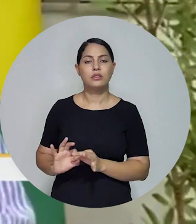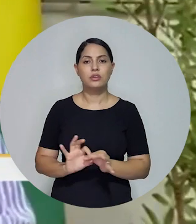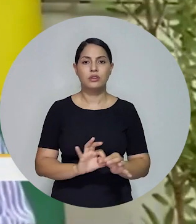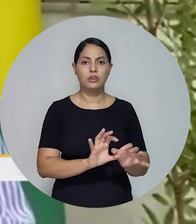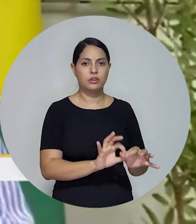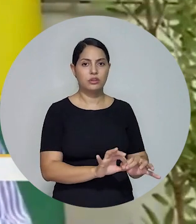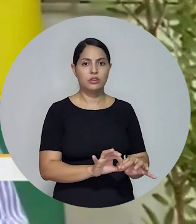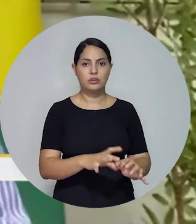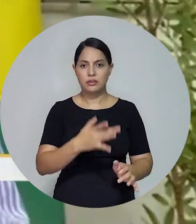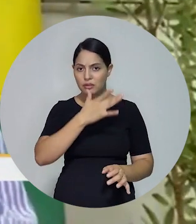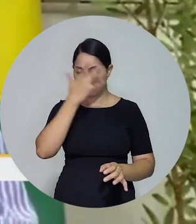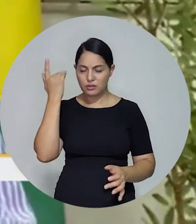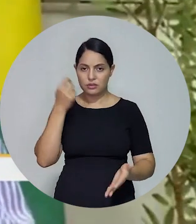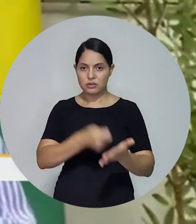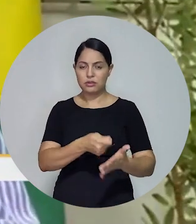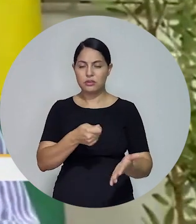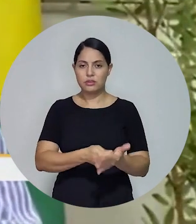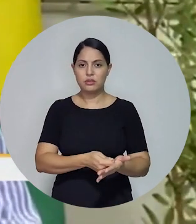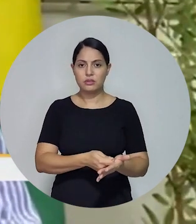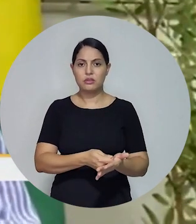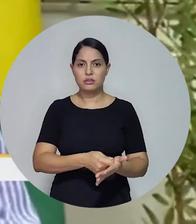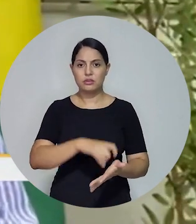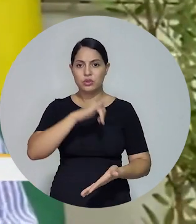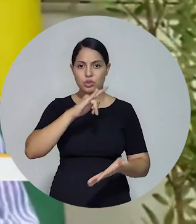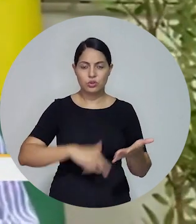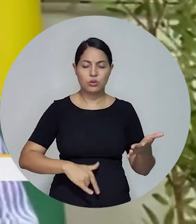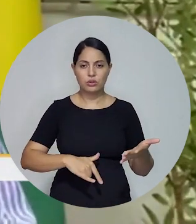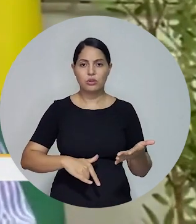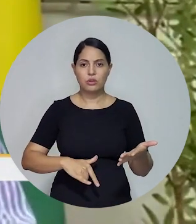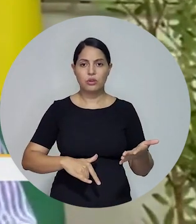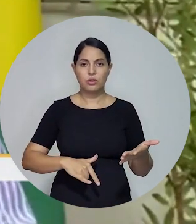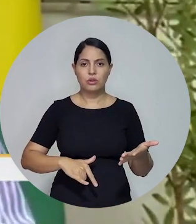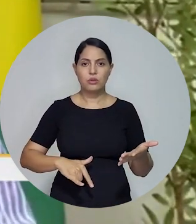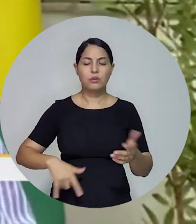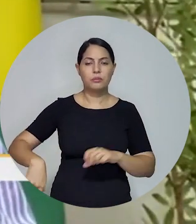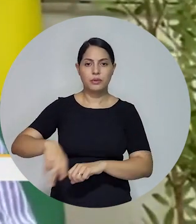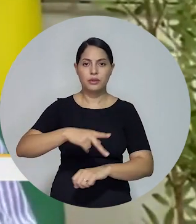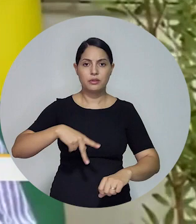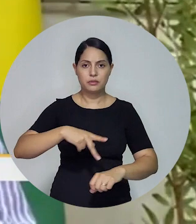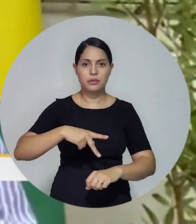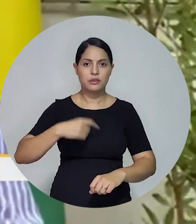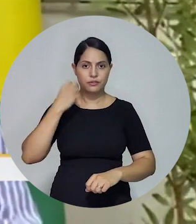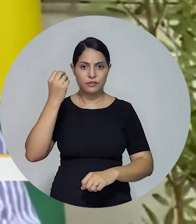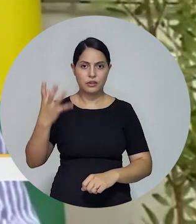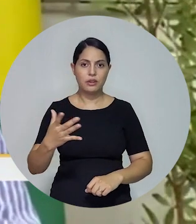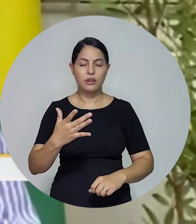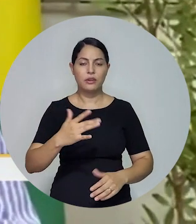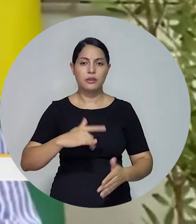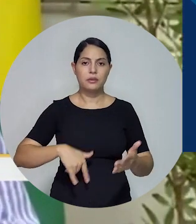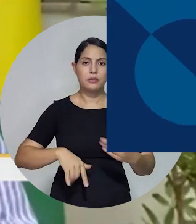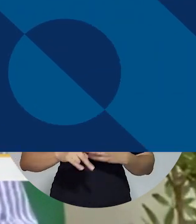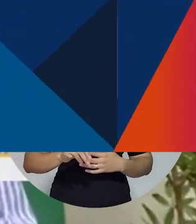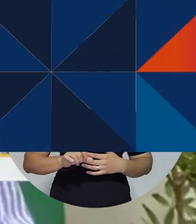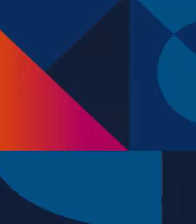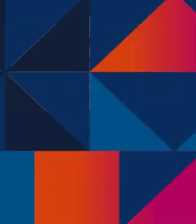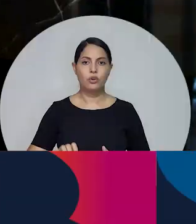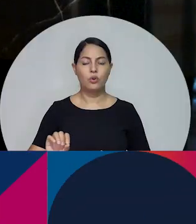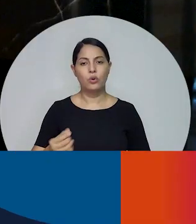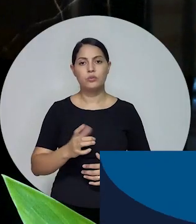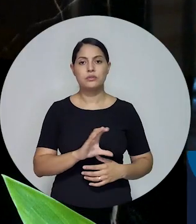de compelir a pessoa a cumprir com aquela obrigação a apreensão do passaporte. Isso e da CNH, por